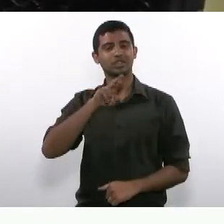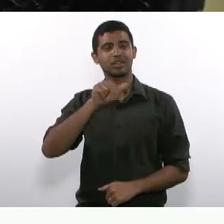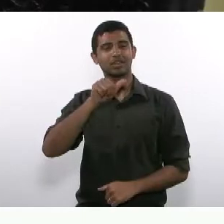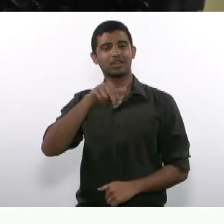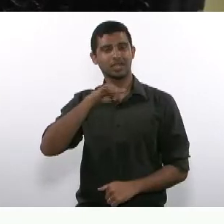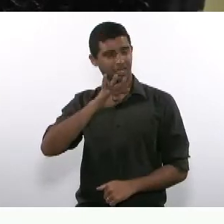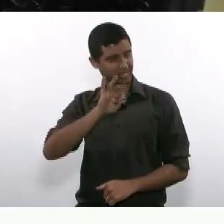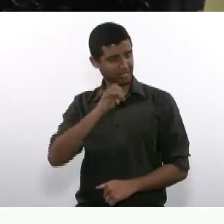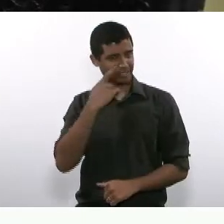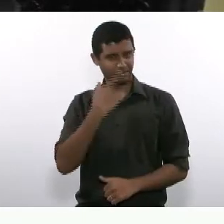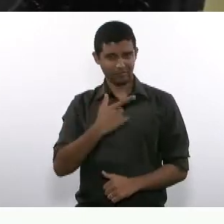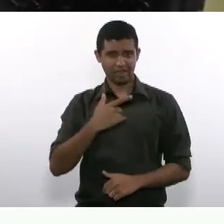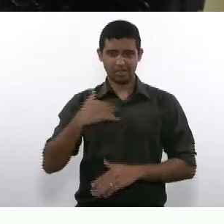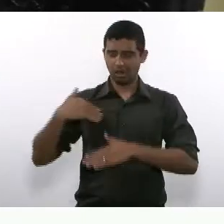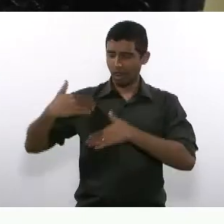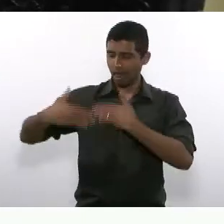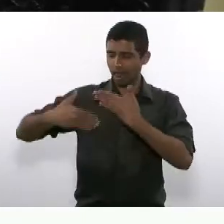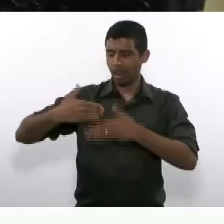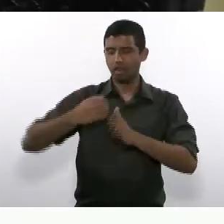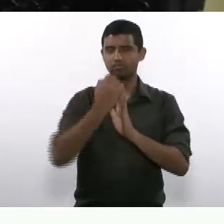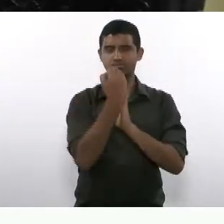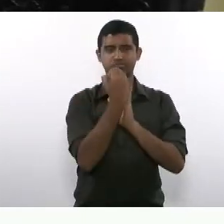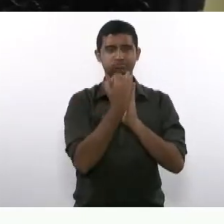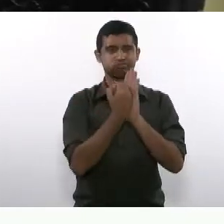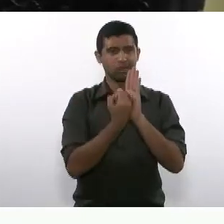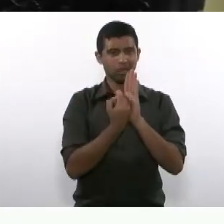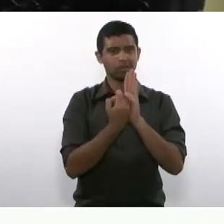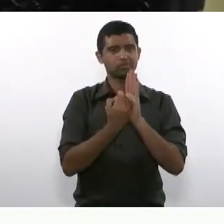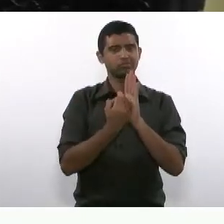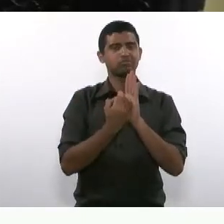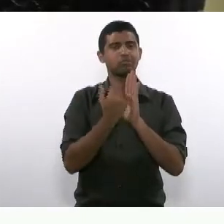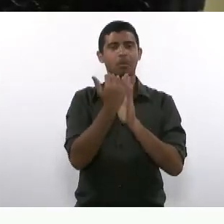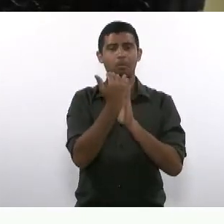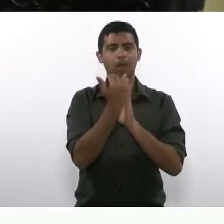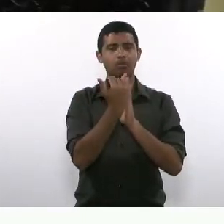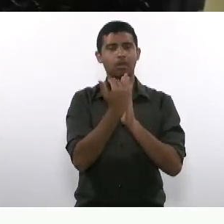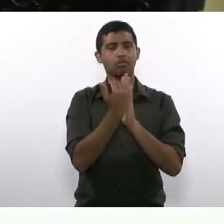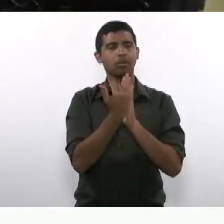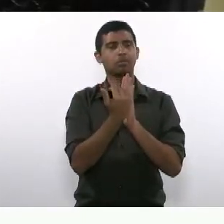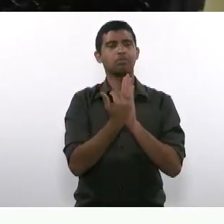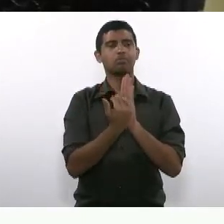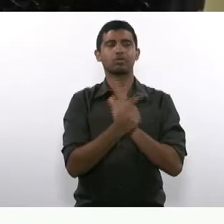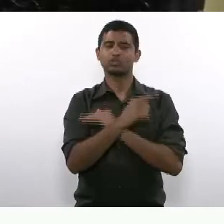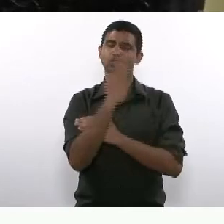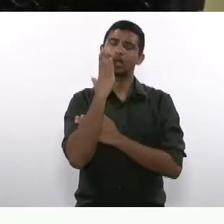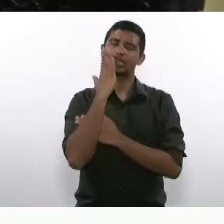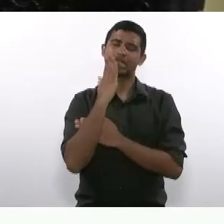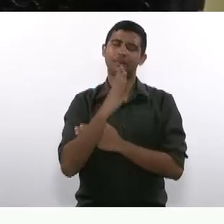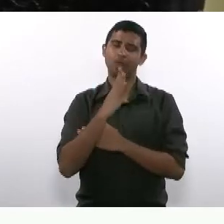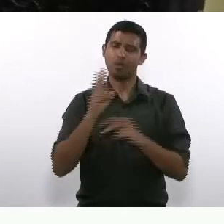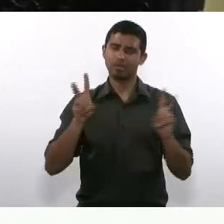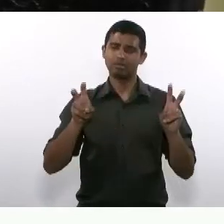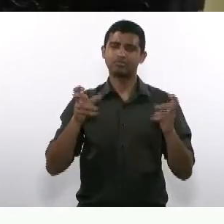sofrendo um achatamento ao longo dos exercícios. Vossa Excelência conhece bem o assunto,